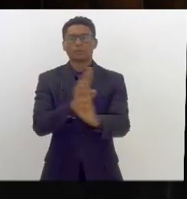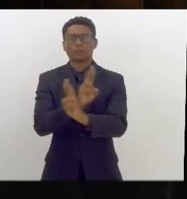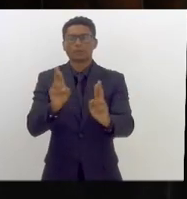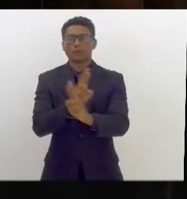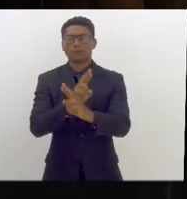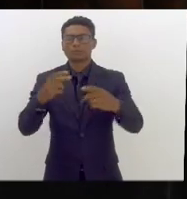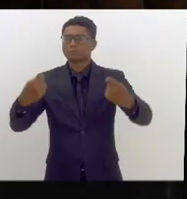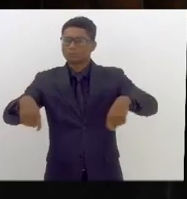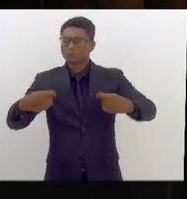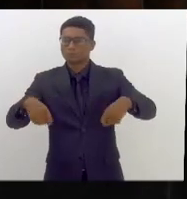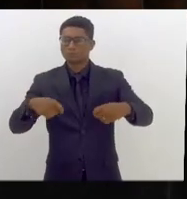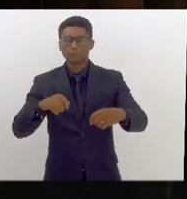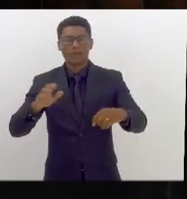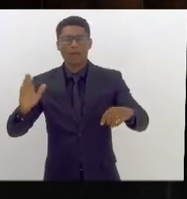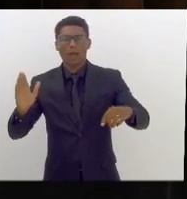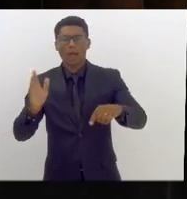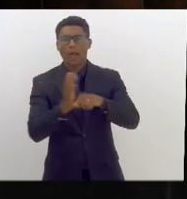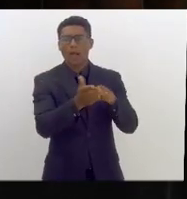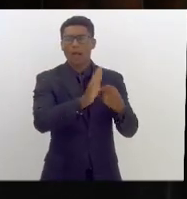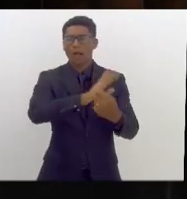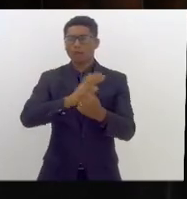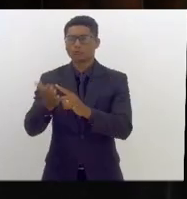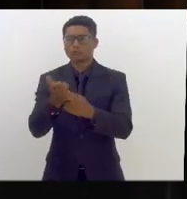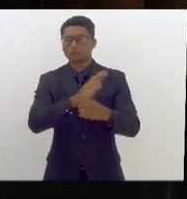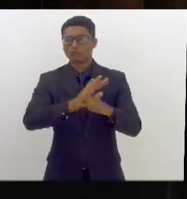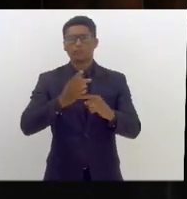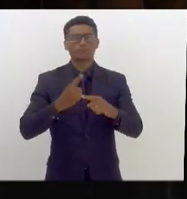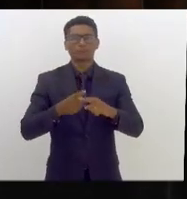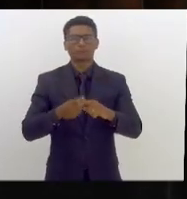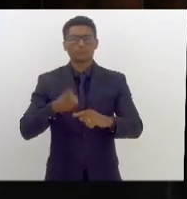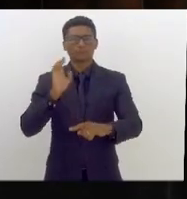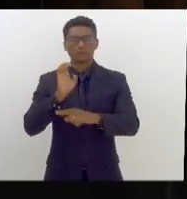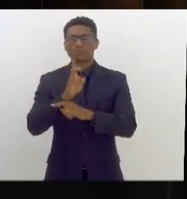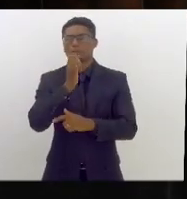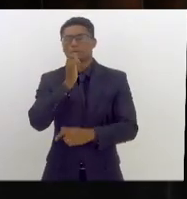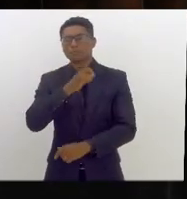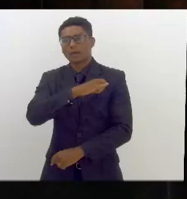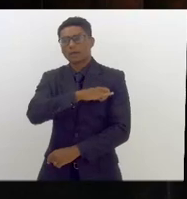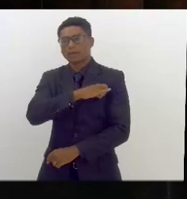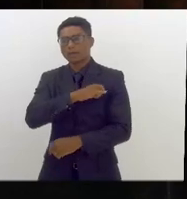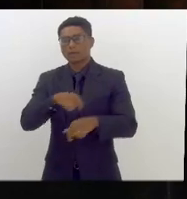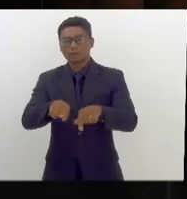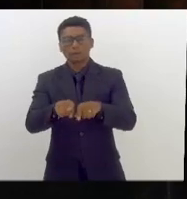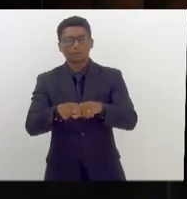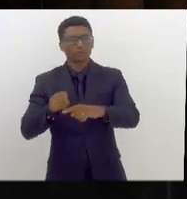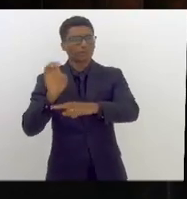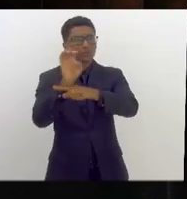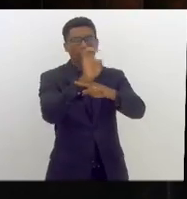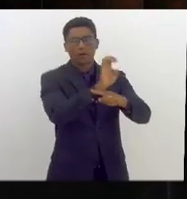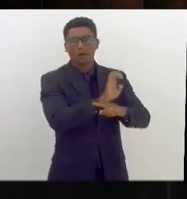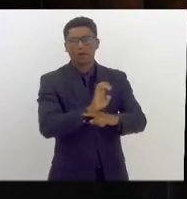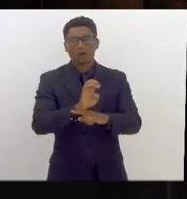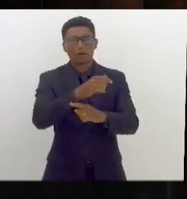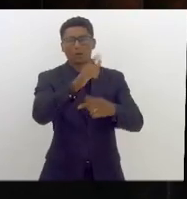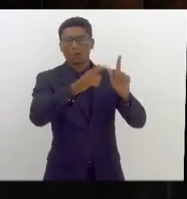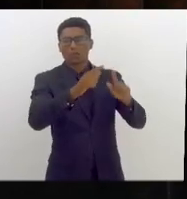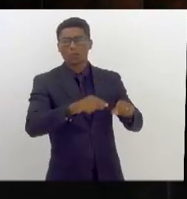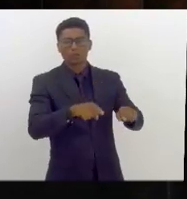mão dupla. Afinal, os estados, não só o Rio de Janeiro, mas todos os outros entes federativos, abriram